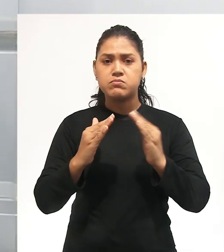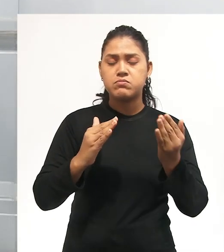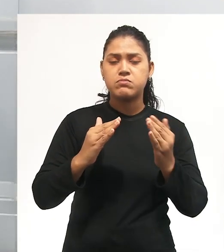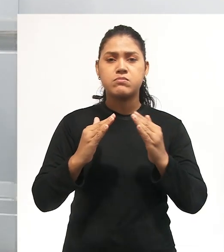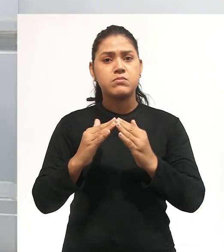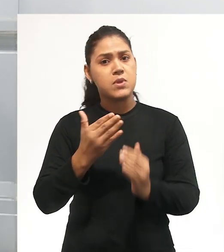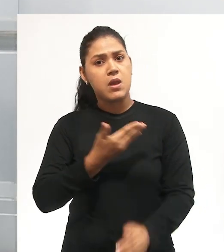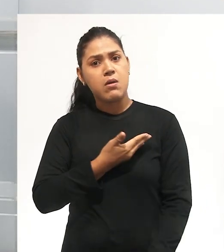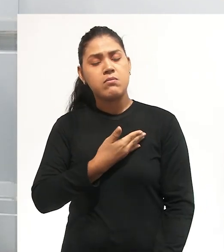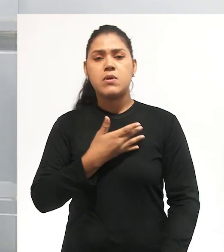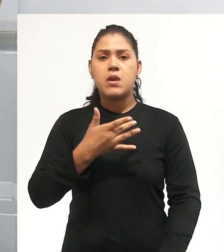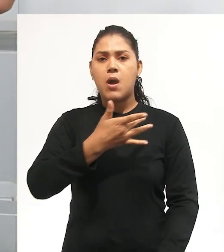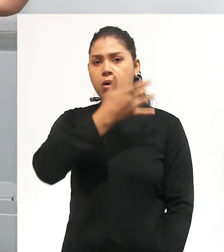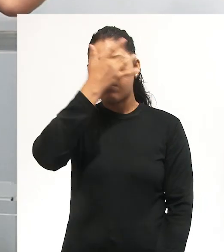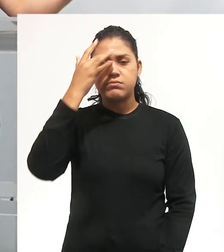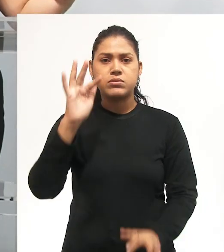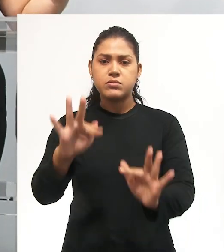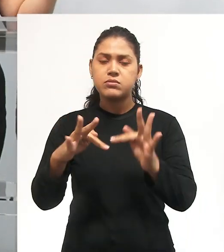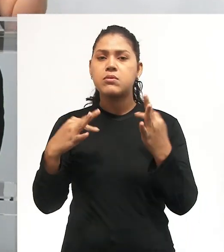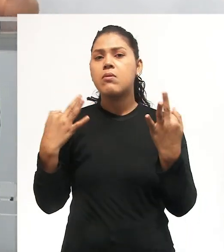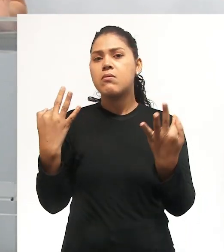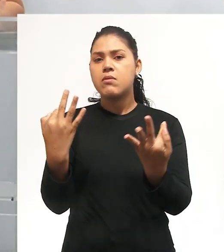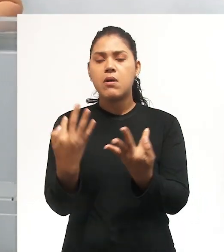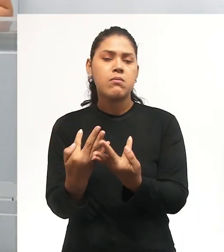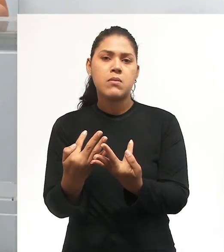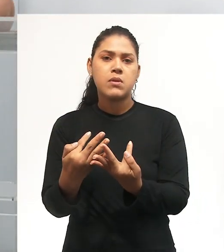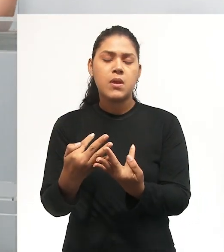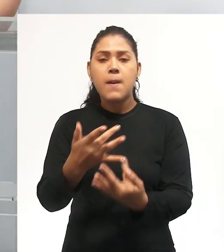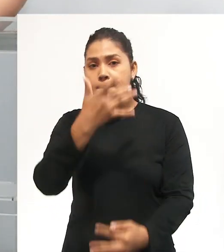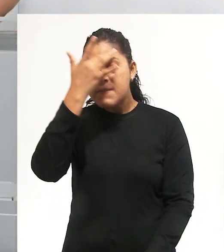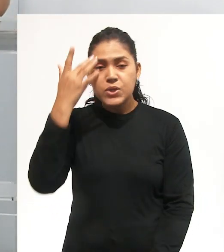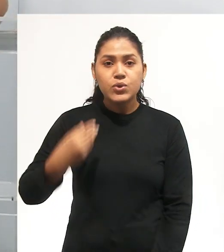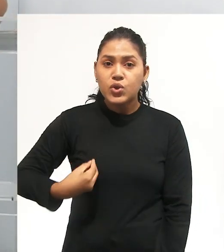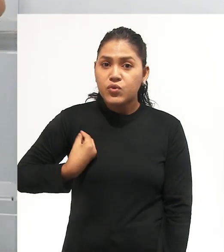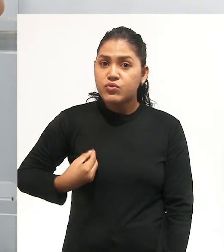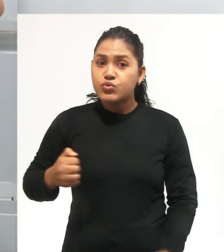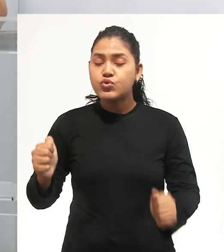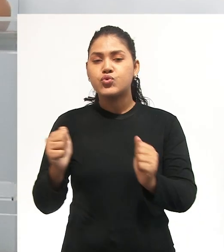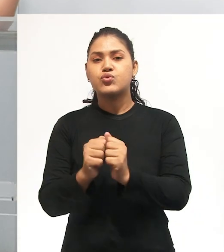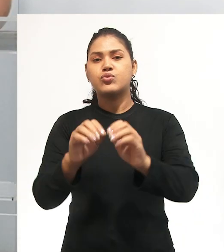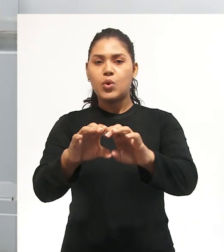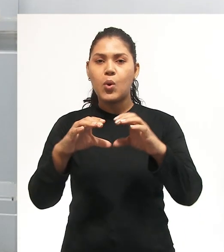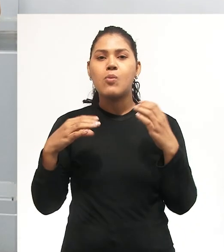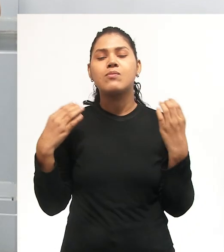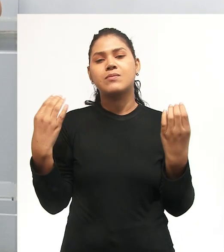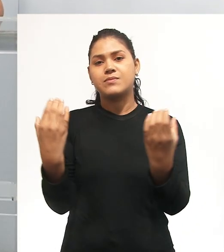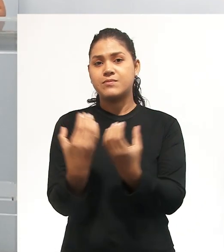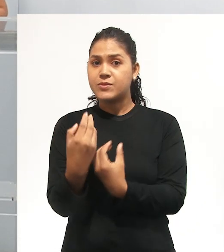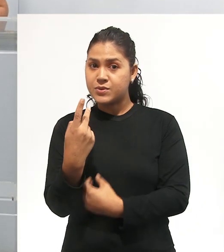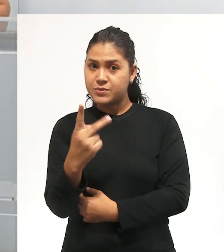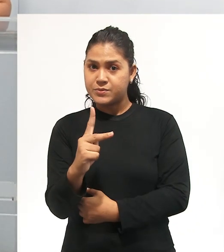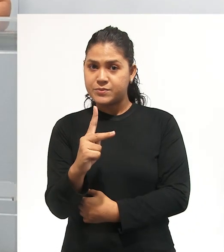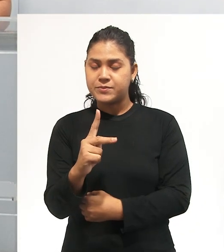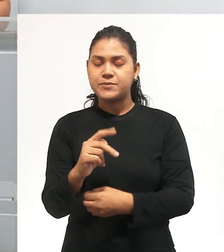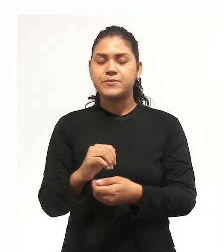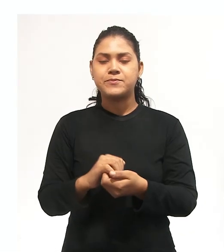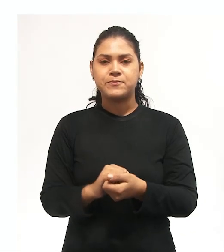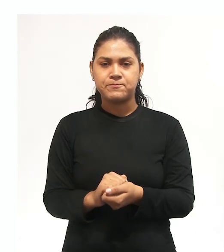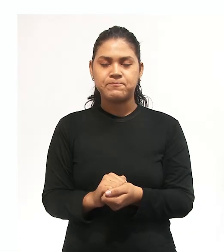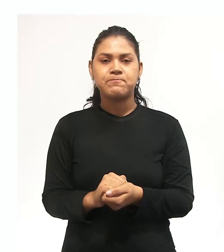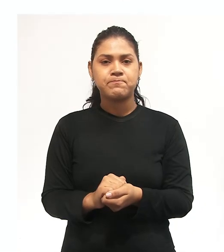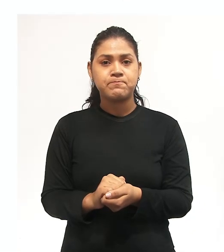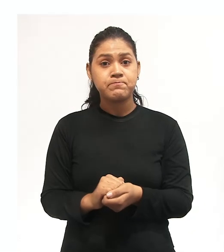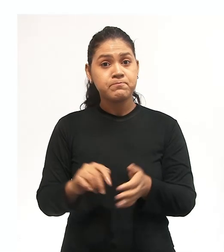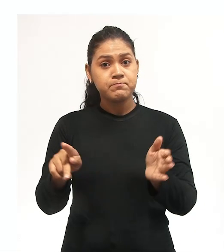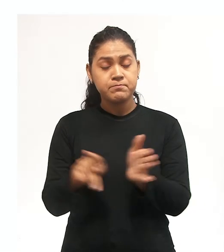seus amigos, das pessoas que convivem na tua comunidade, que formam a tua comunidade.